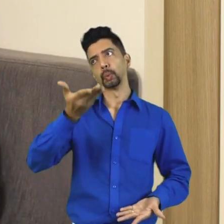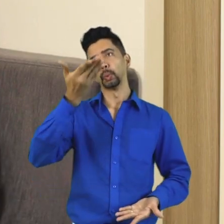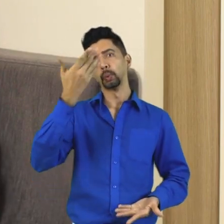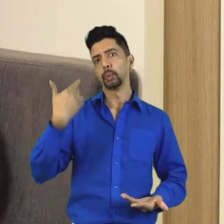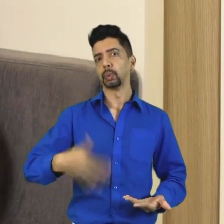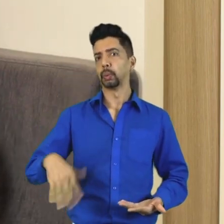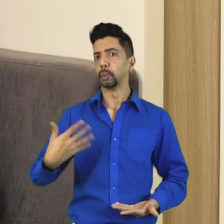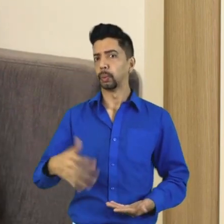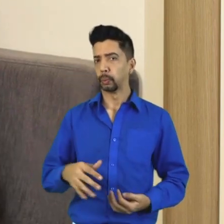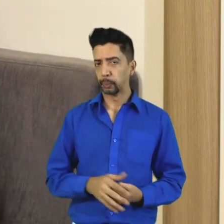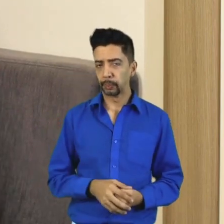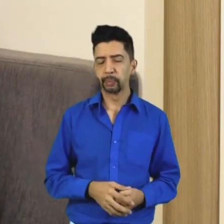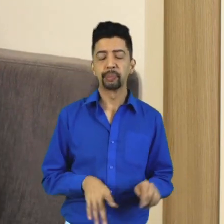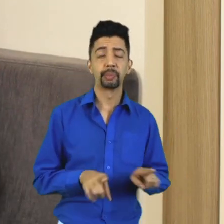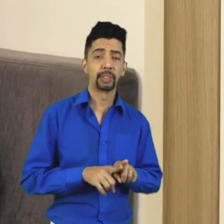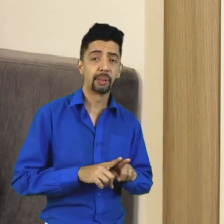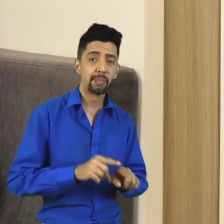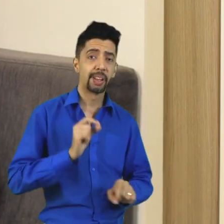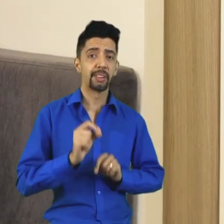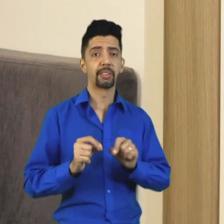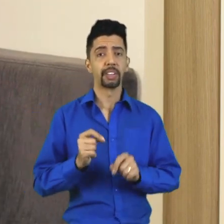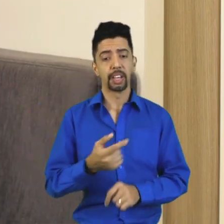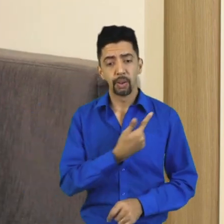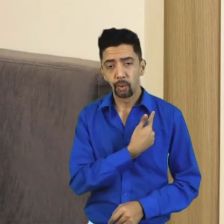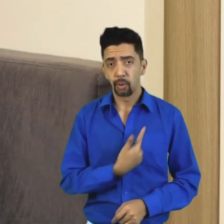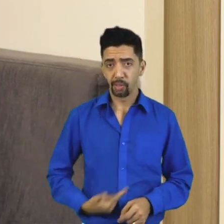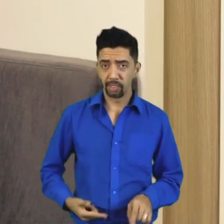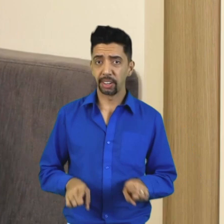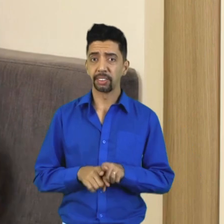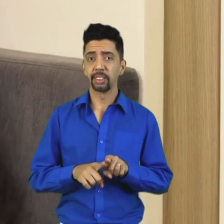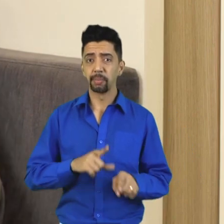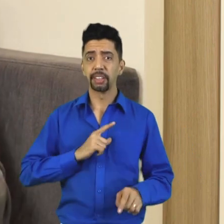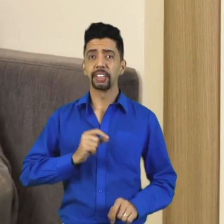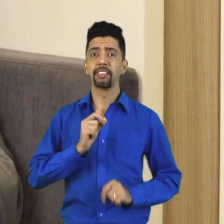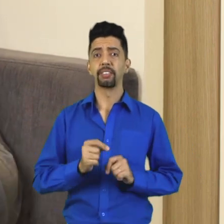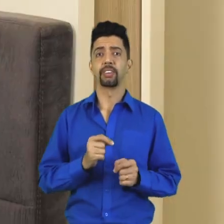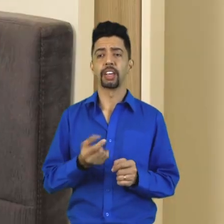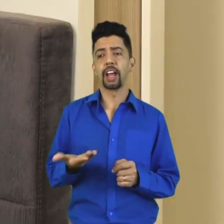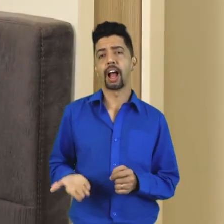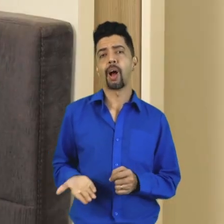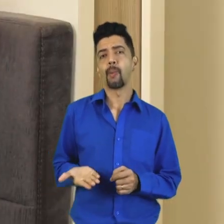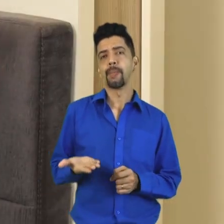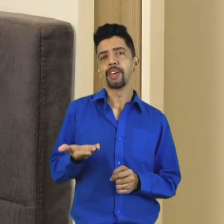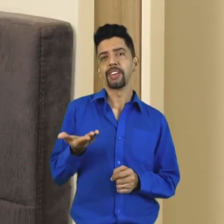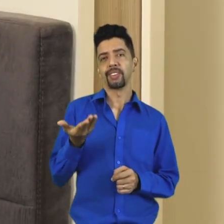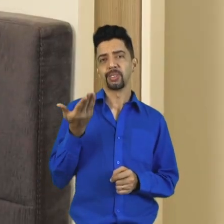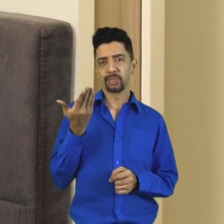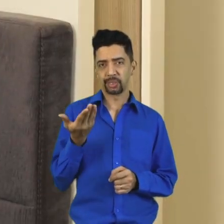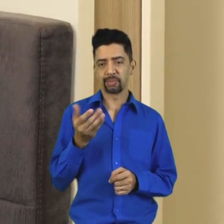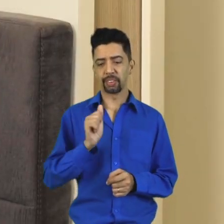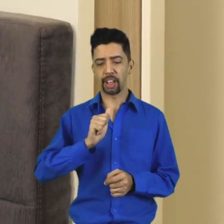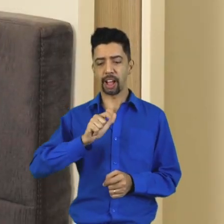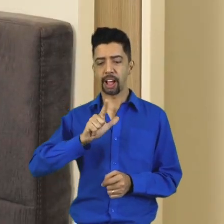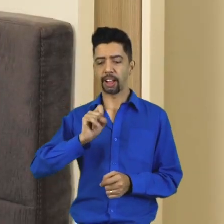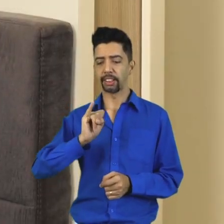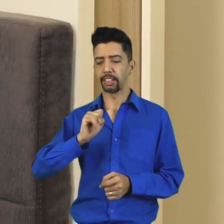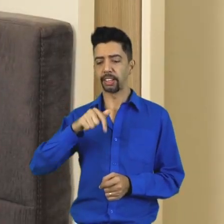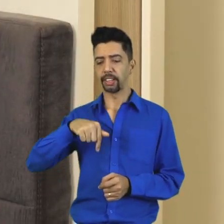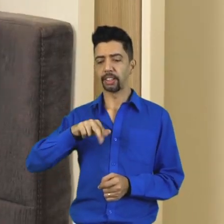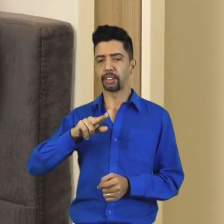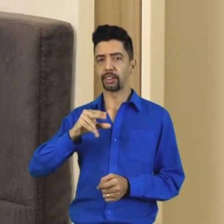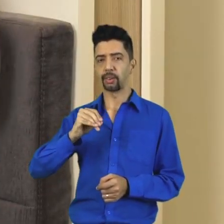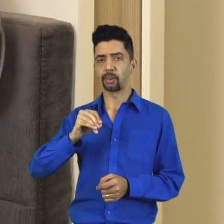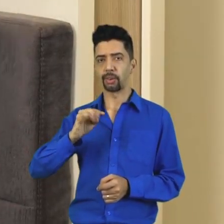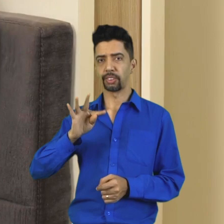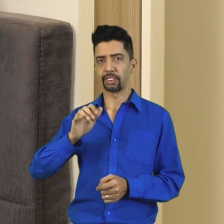municipais, estaduais e o federal, tiveram também aumentos nas alíquotas, tiraram os incentivos, até porque